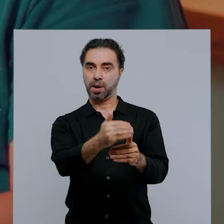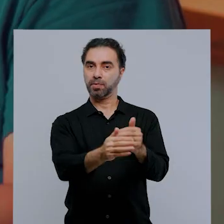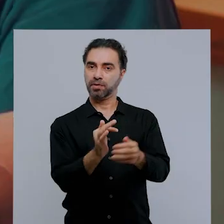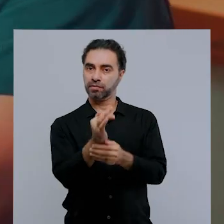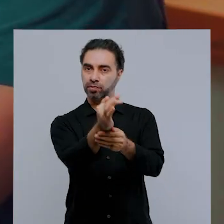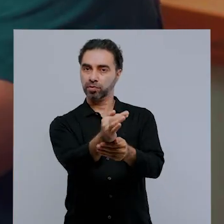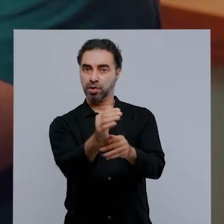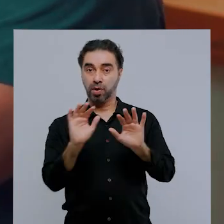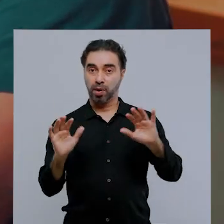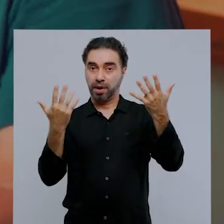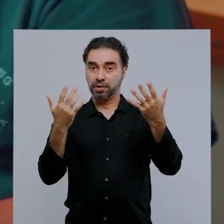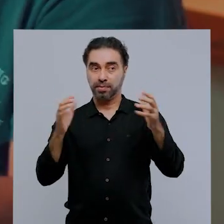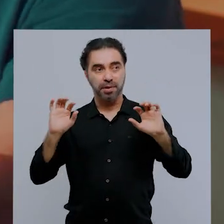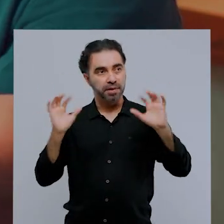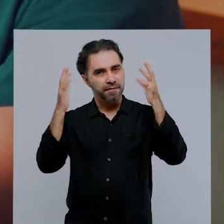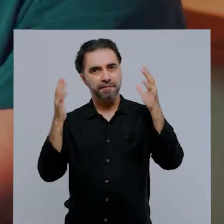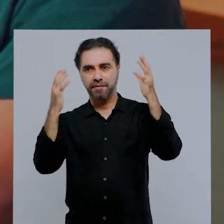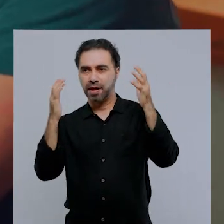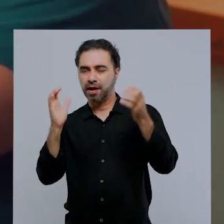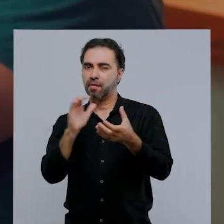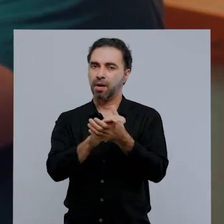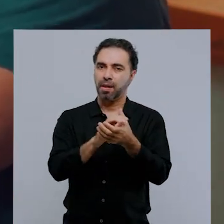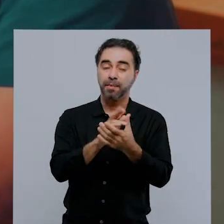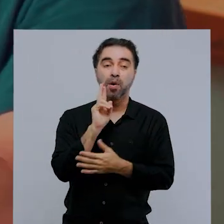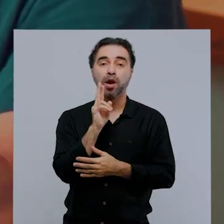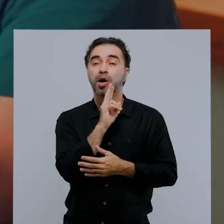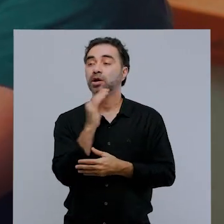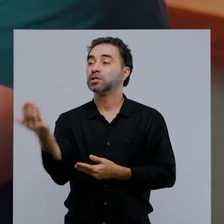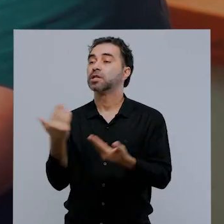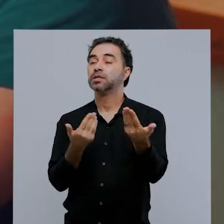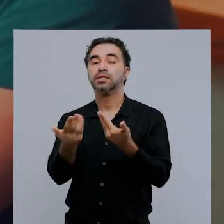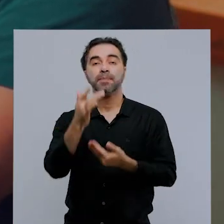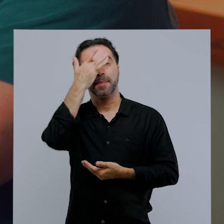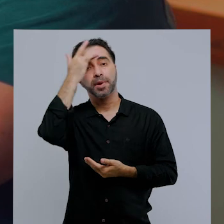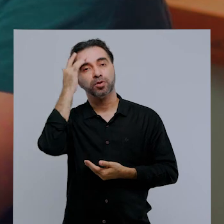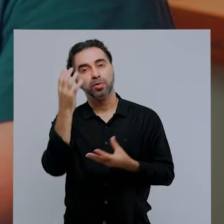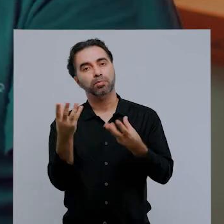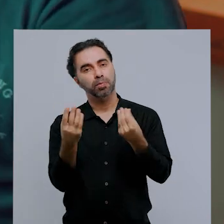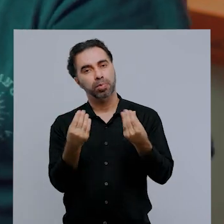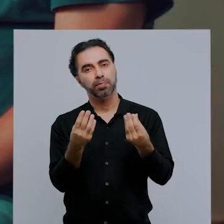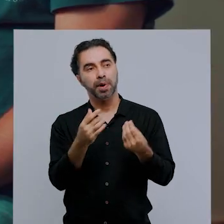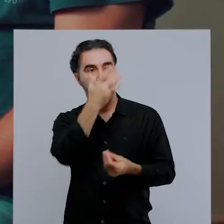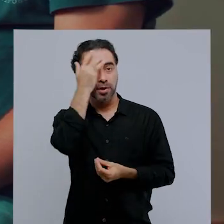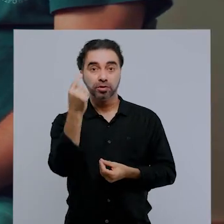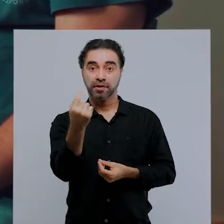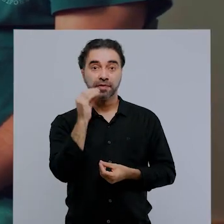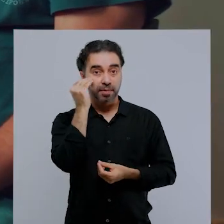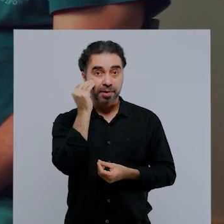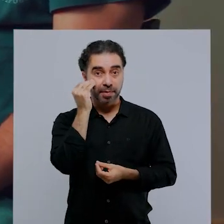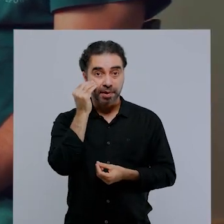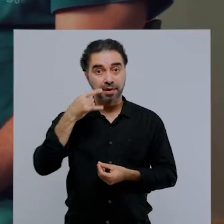eventualmente, acontecem mais eventos, um casamento, um restaurante que receba mais gente, ou gente que venha degustar. Isso